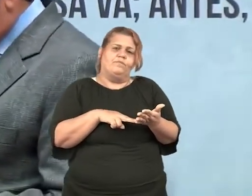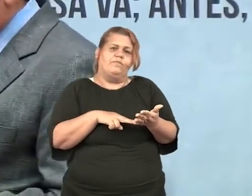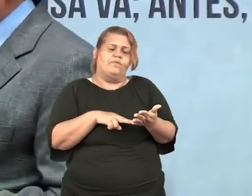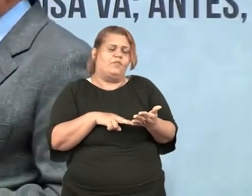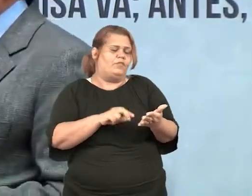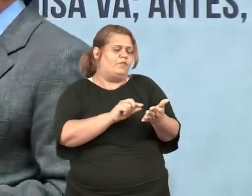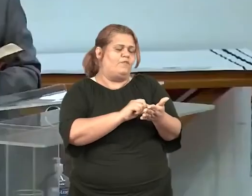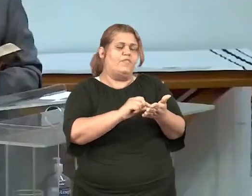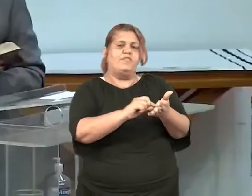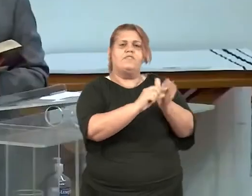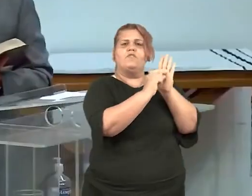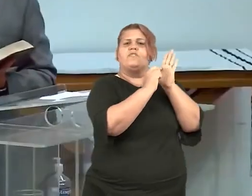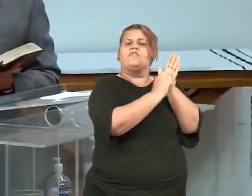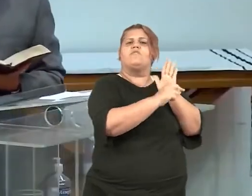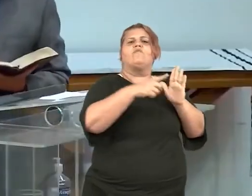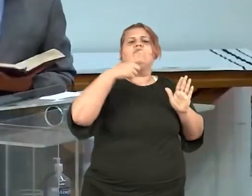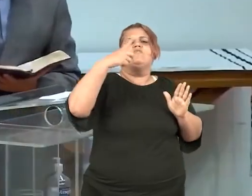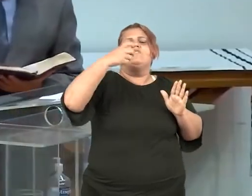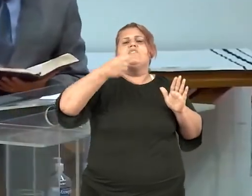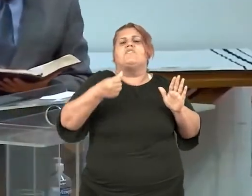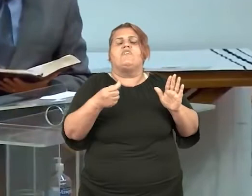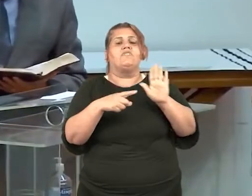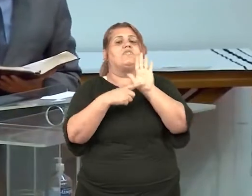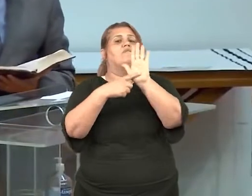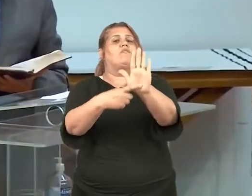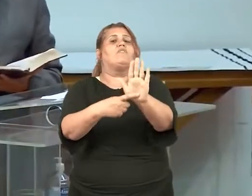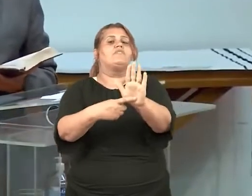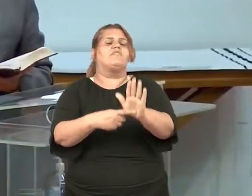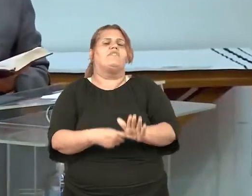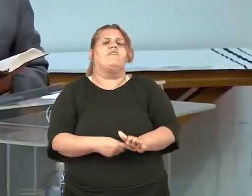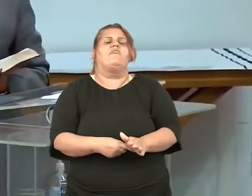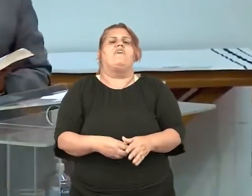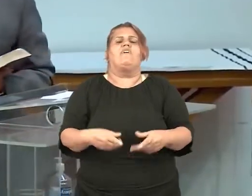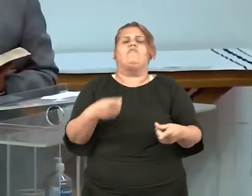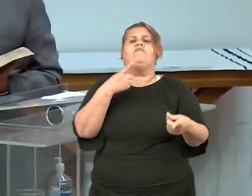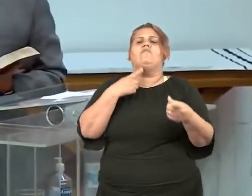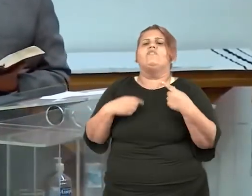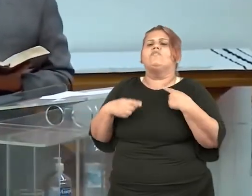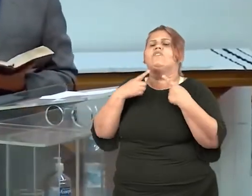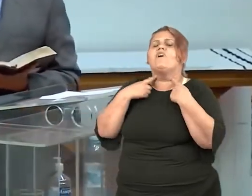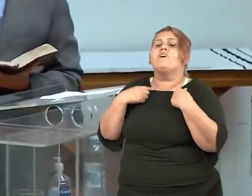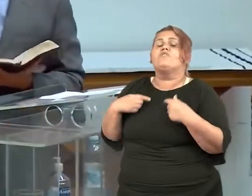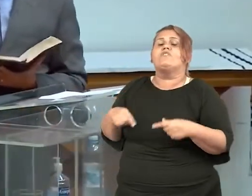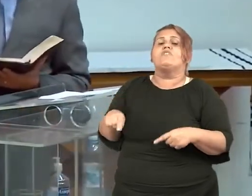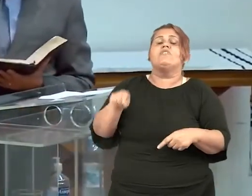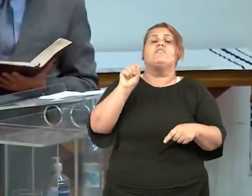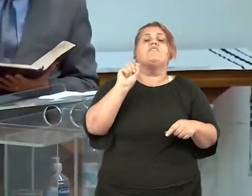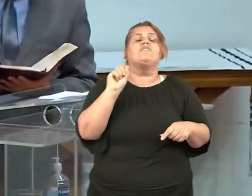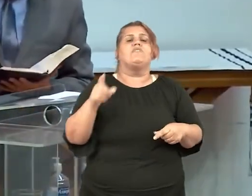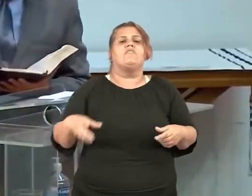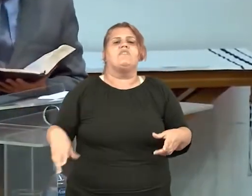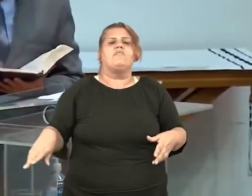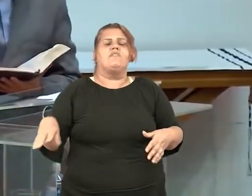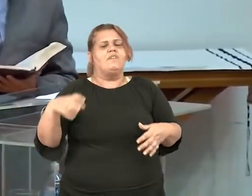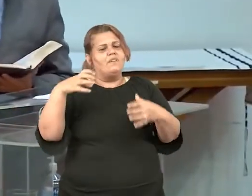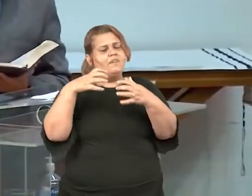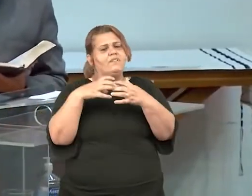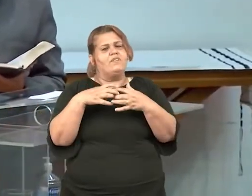no versículo 16, ele mostra a necessidade de